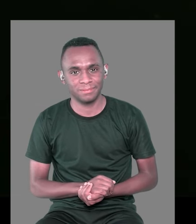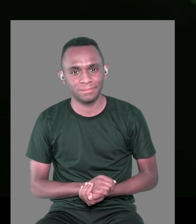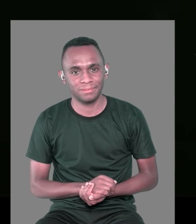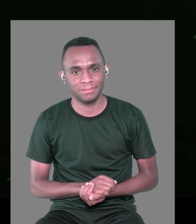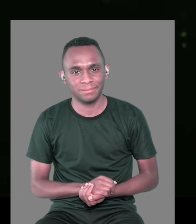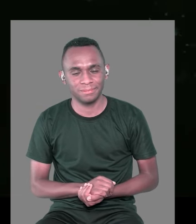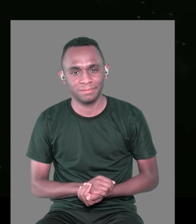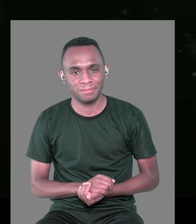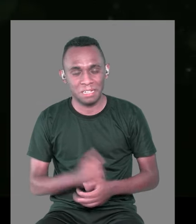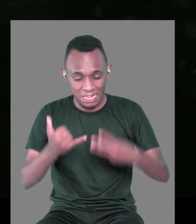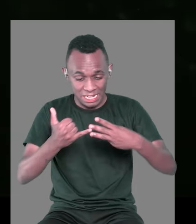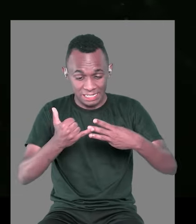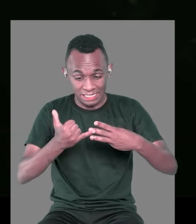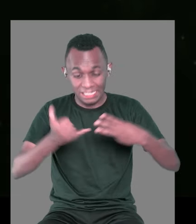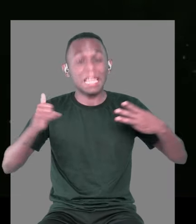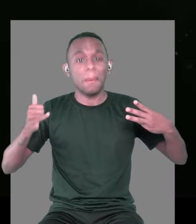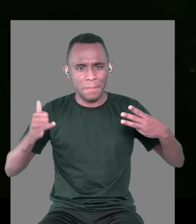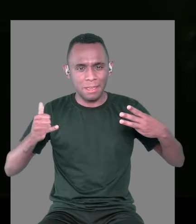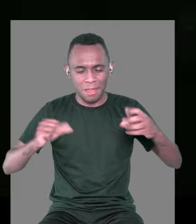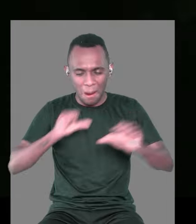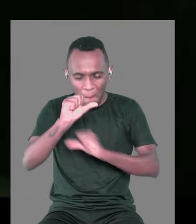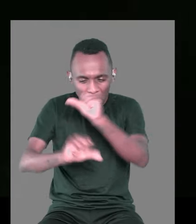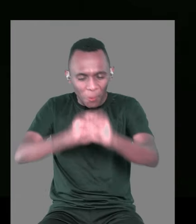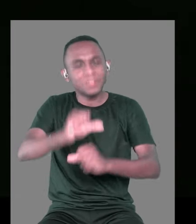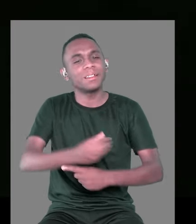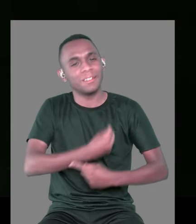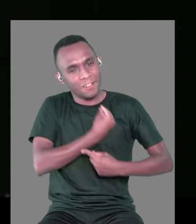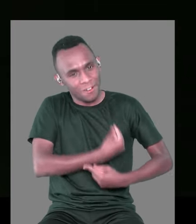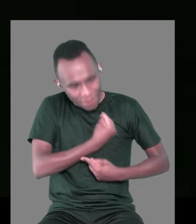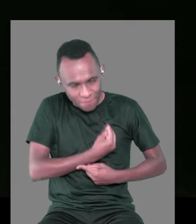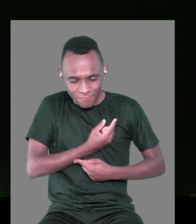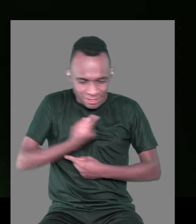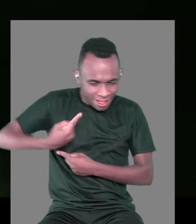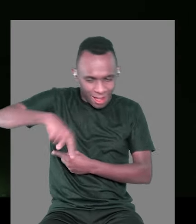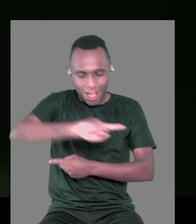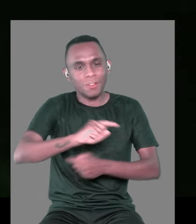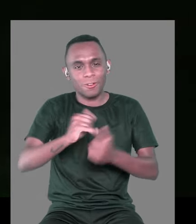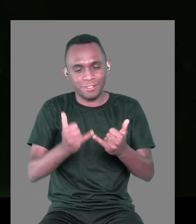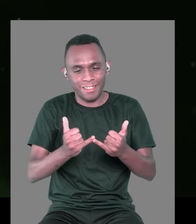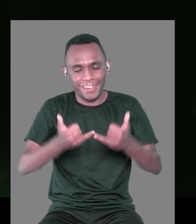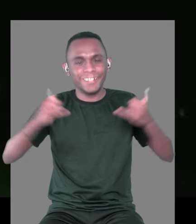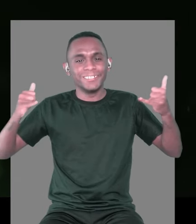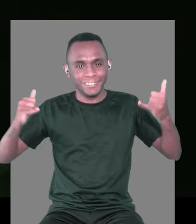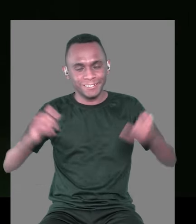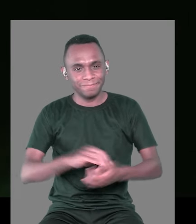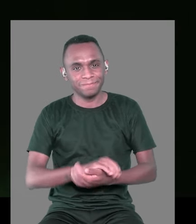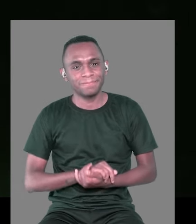espetáculo semig transformando vidas com a nossa energia